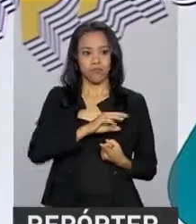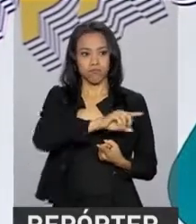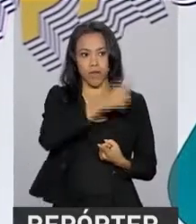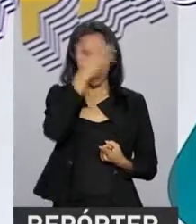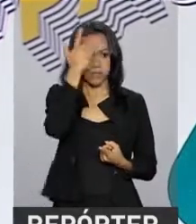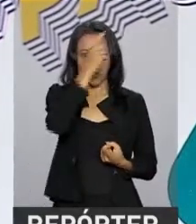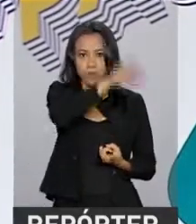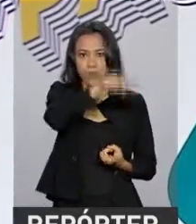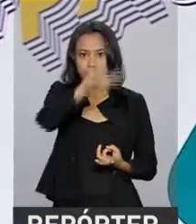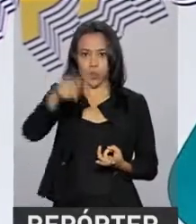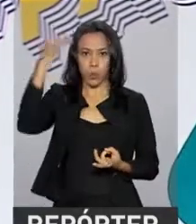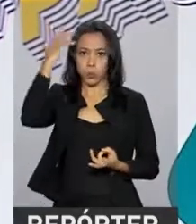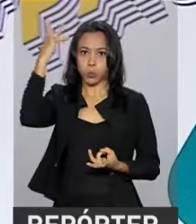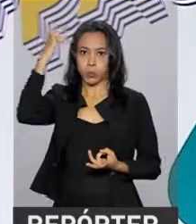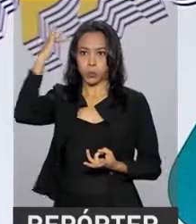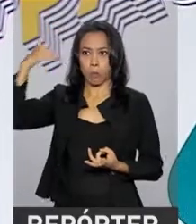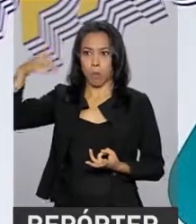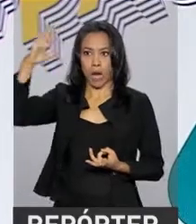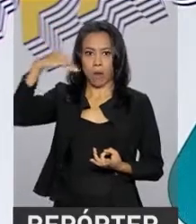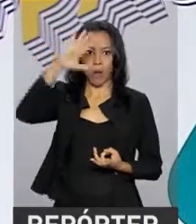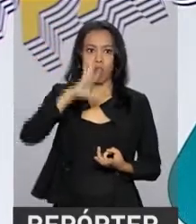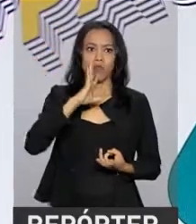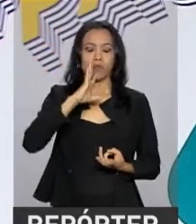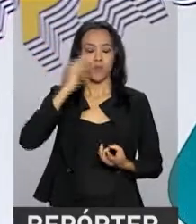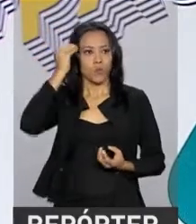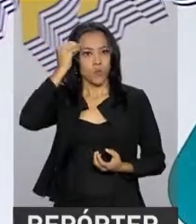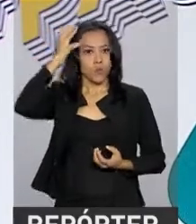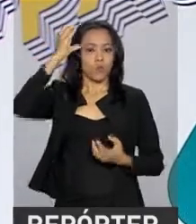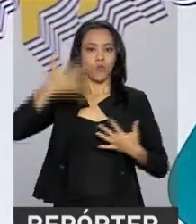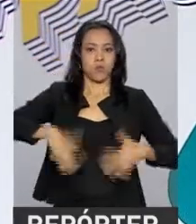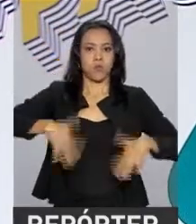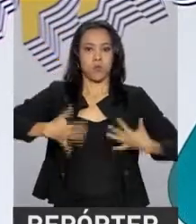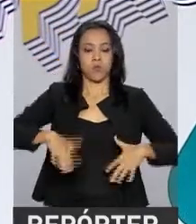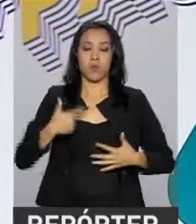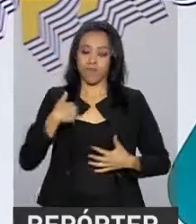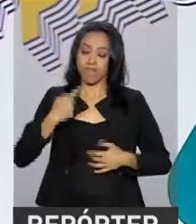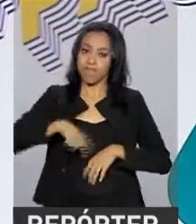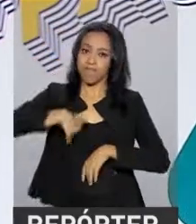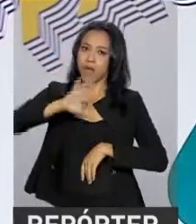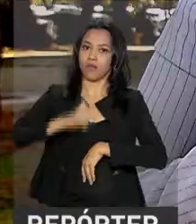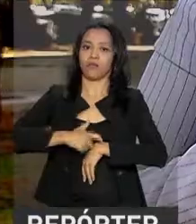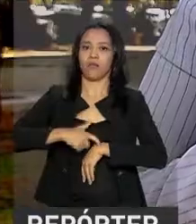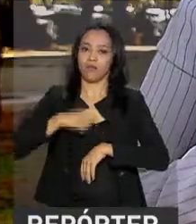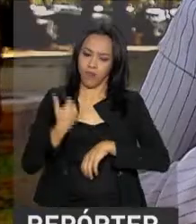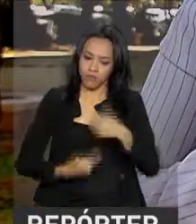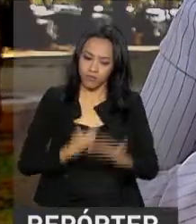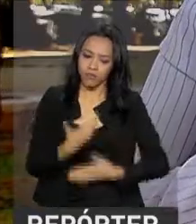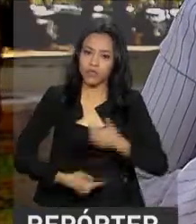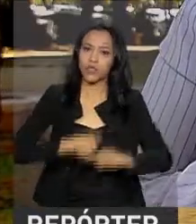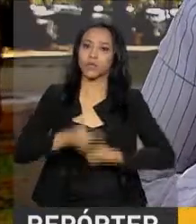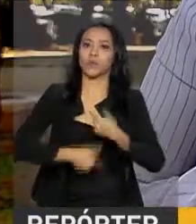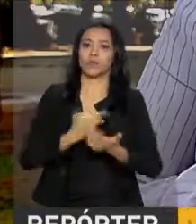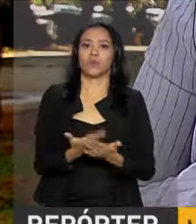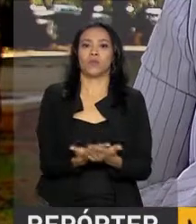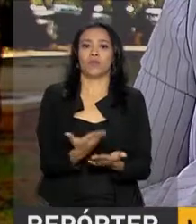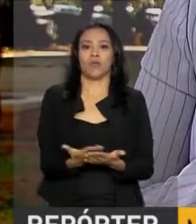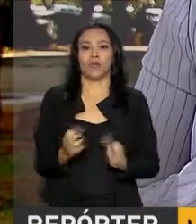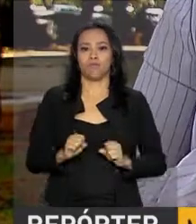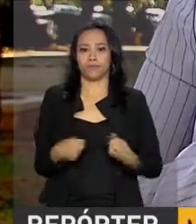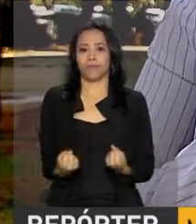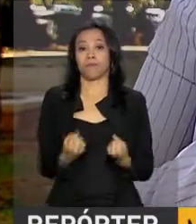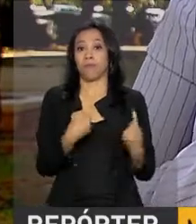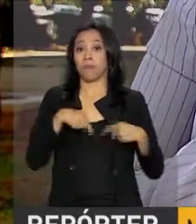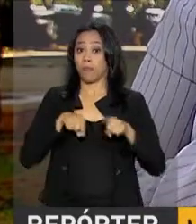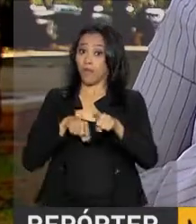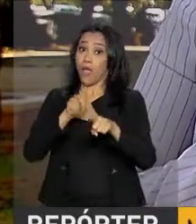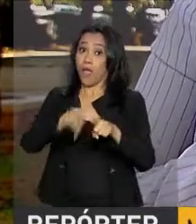do que a maioria dos cursos você precisa de uma de um tempo de esforço pouco maior e essa dedicação toda tem motivo